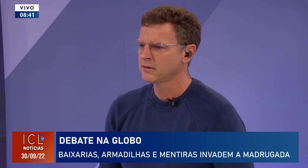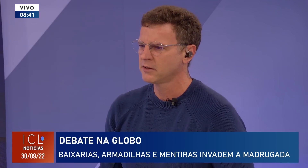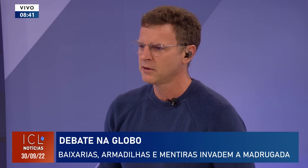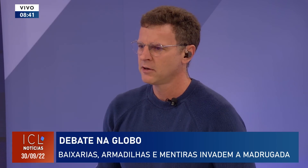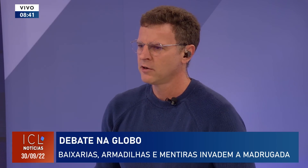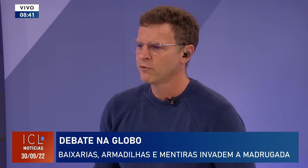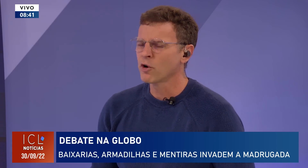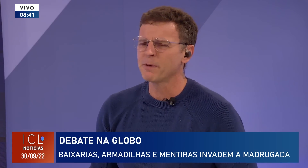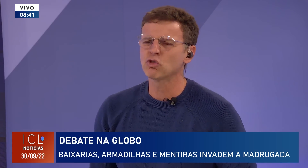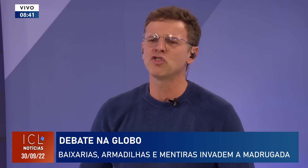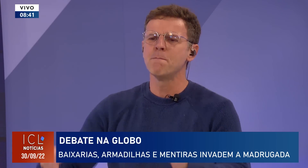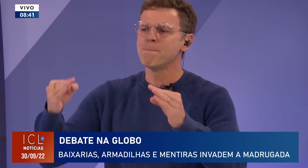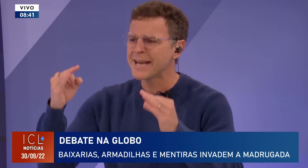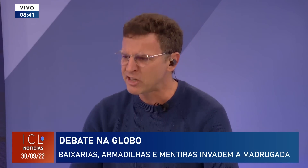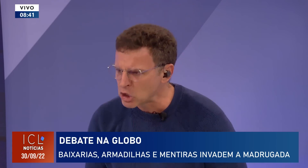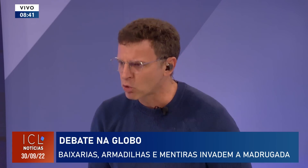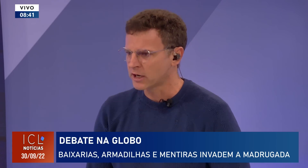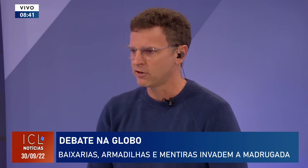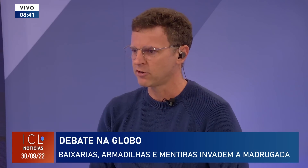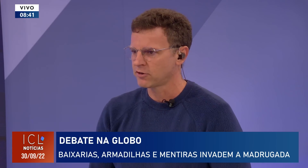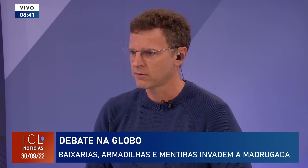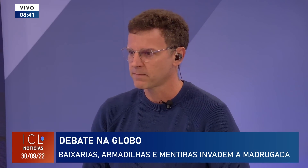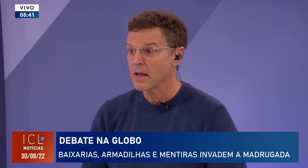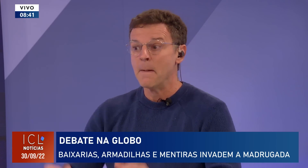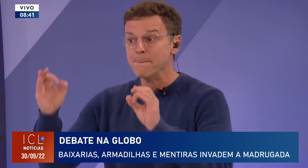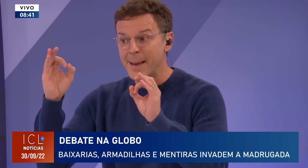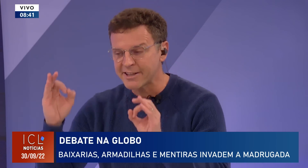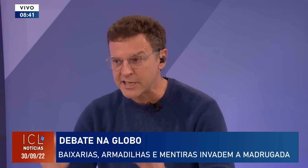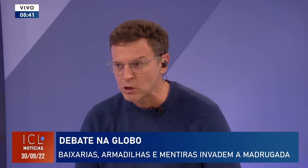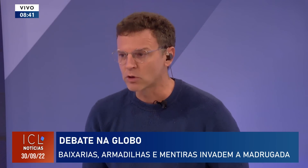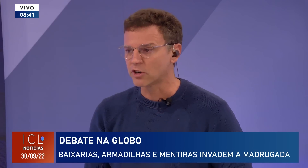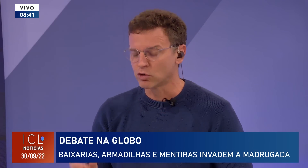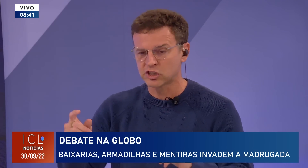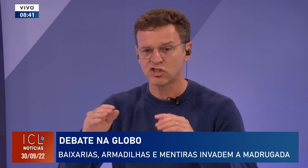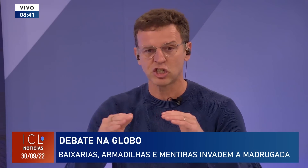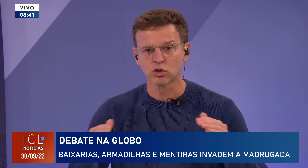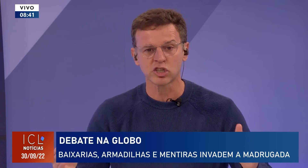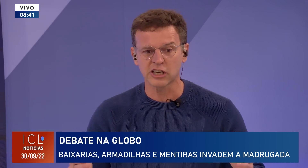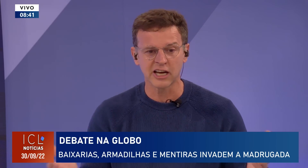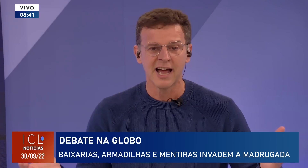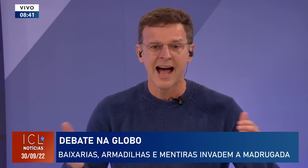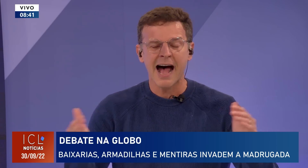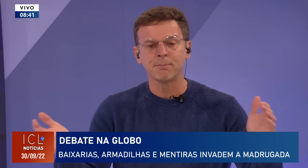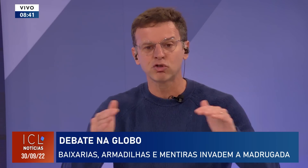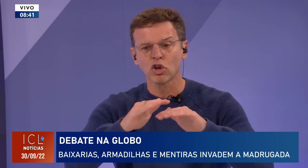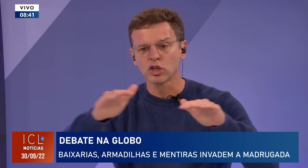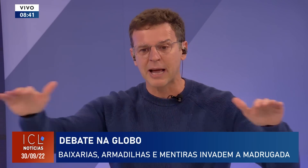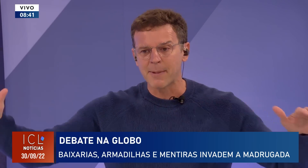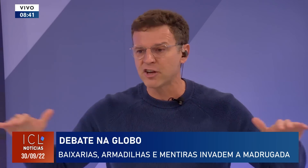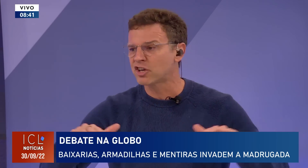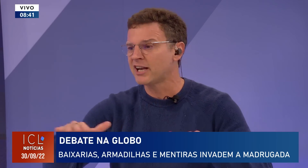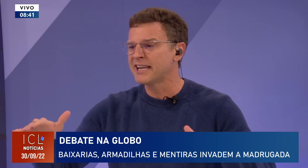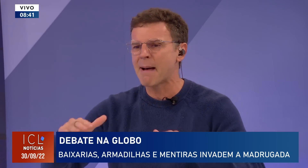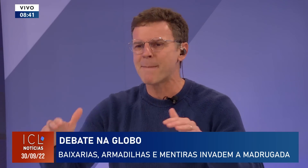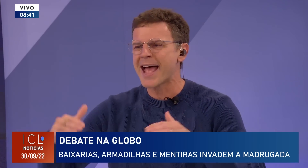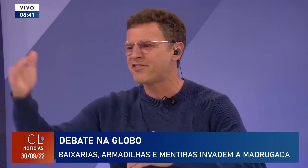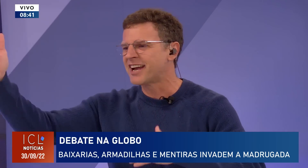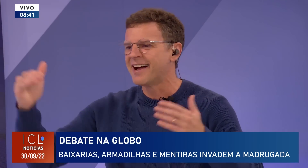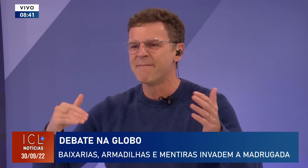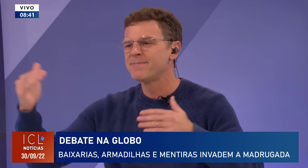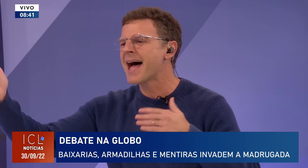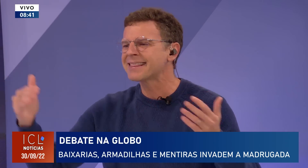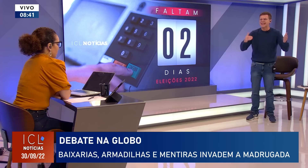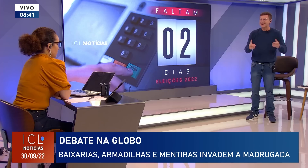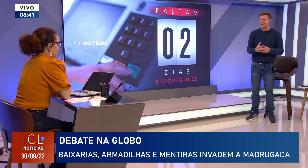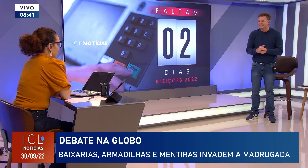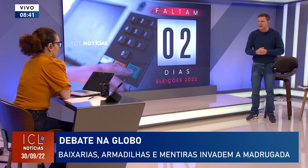mais vi foram pessoas medíocres medíocres no sentido de que absolutamente ali na média